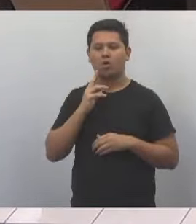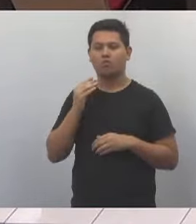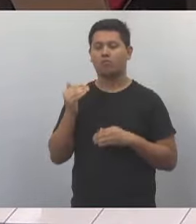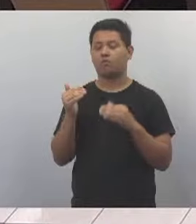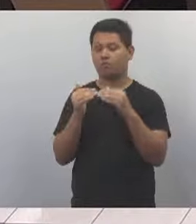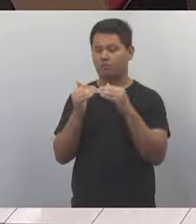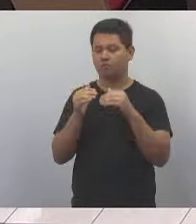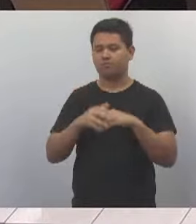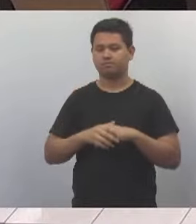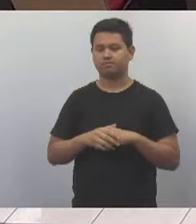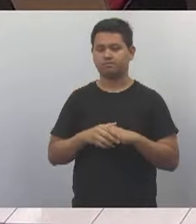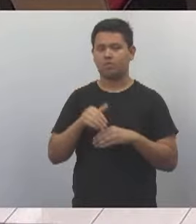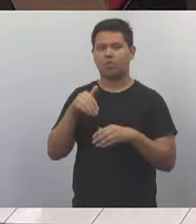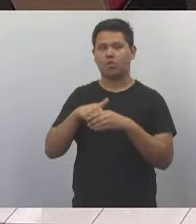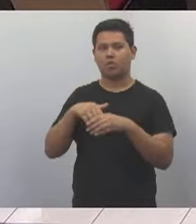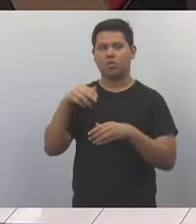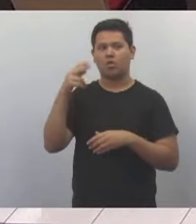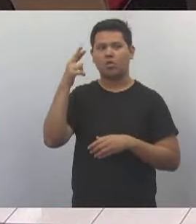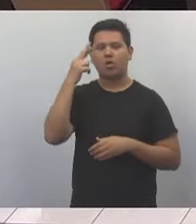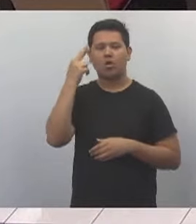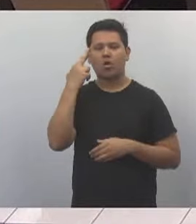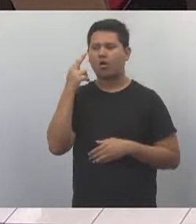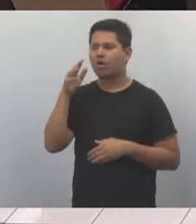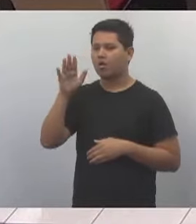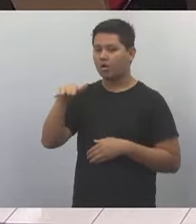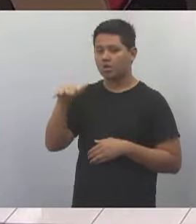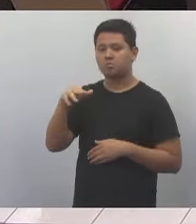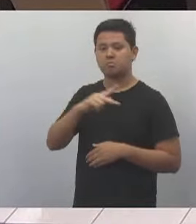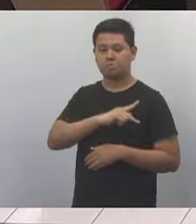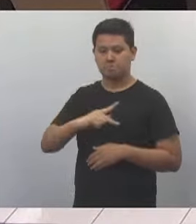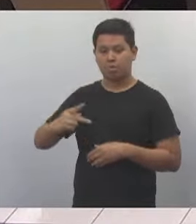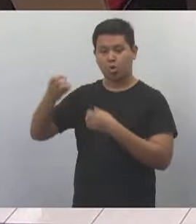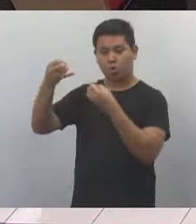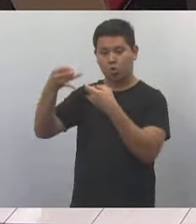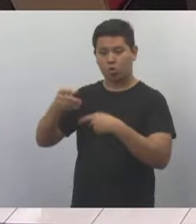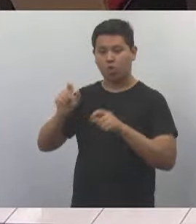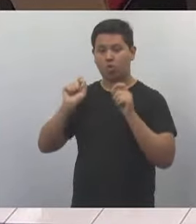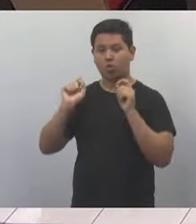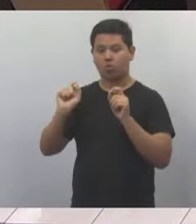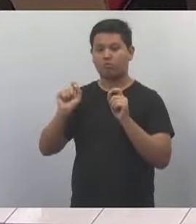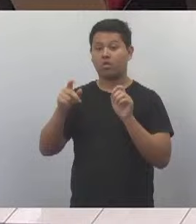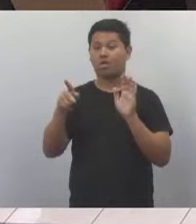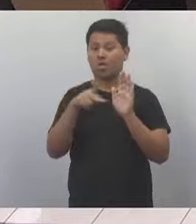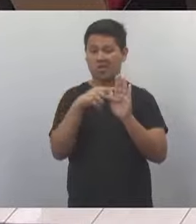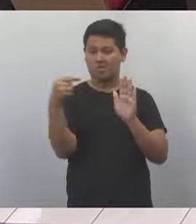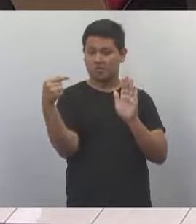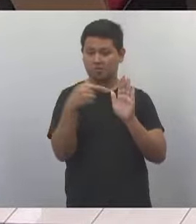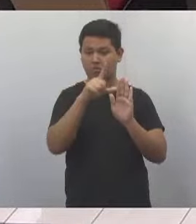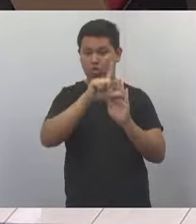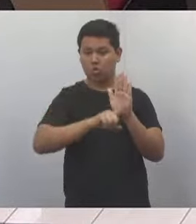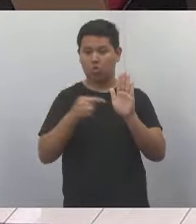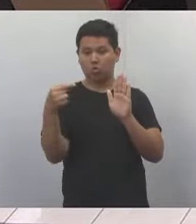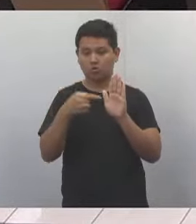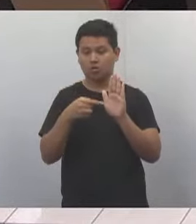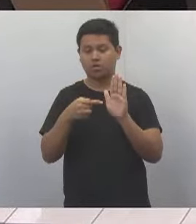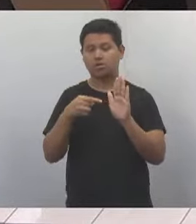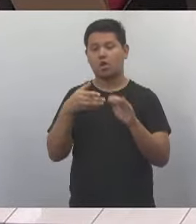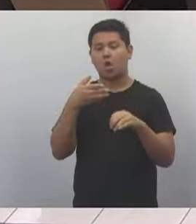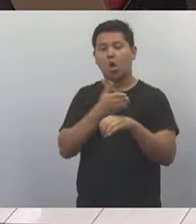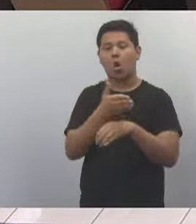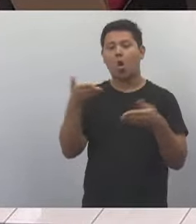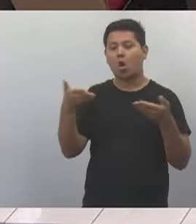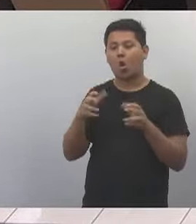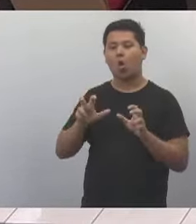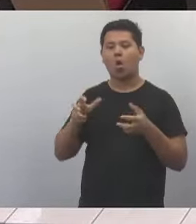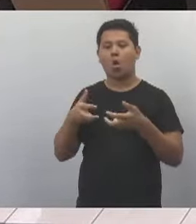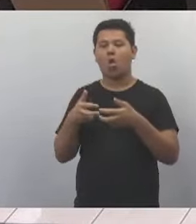Como voto, vereador Roninha. Senhor presidente, quero justificar e dizer que esse projeto de lei que está sendo aprovado hoje nessa casa